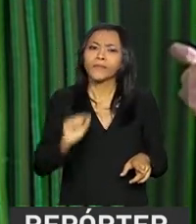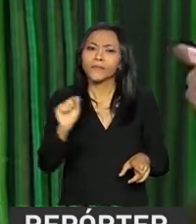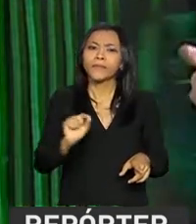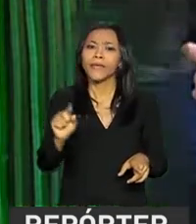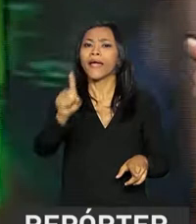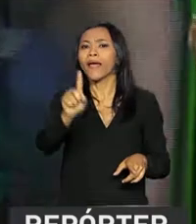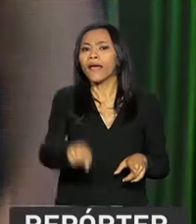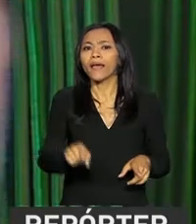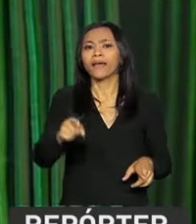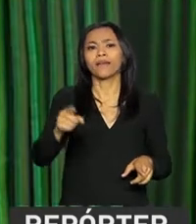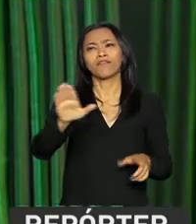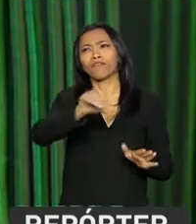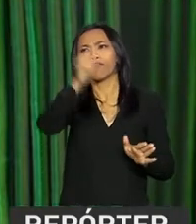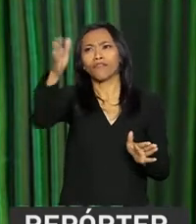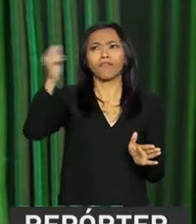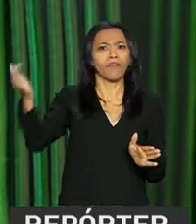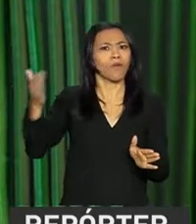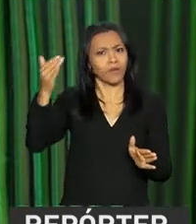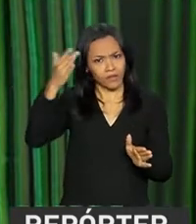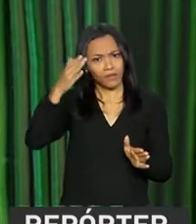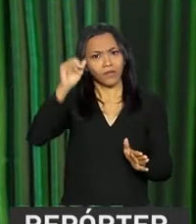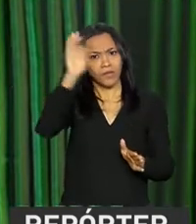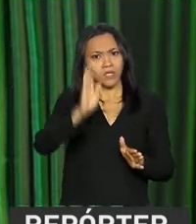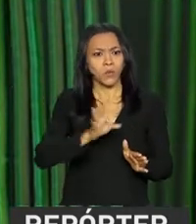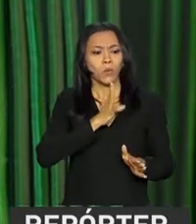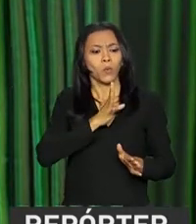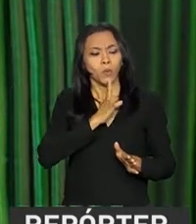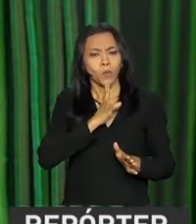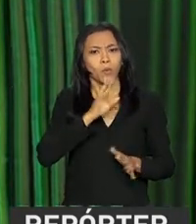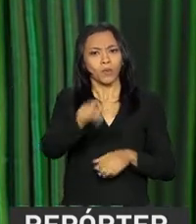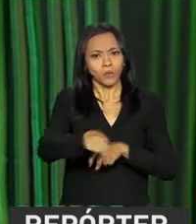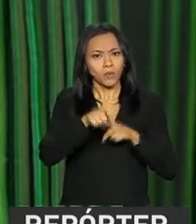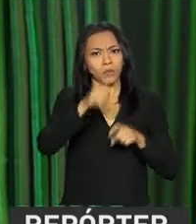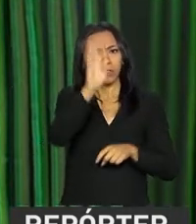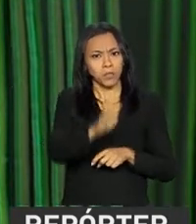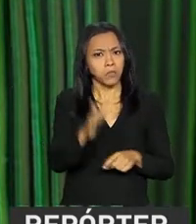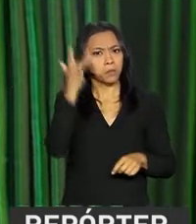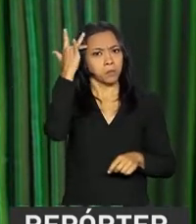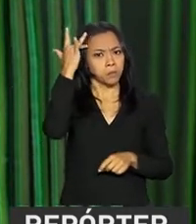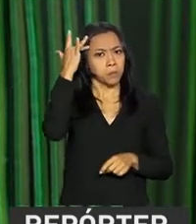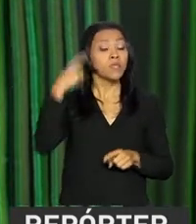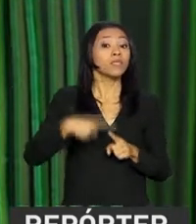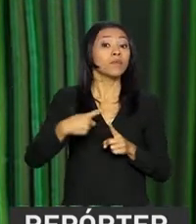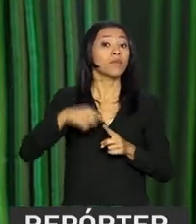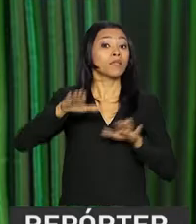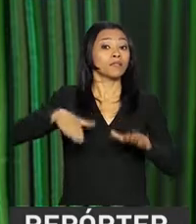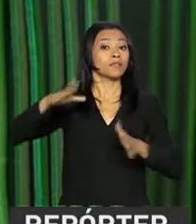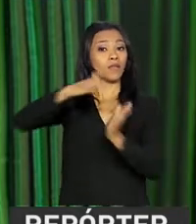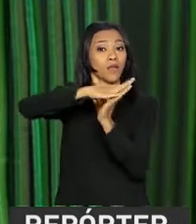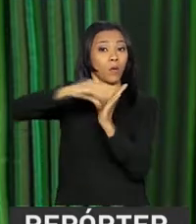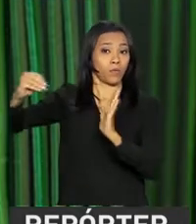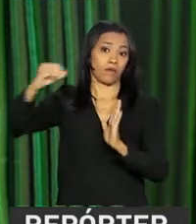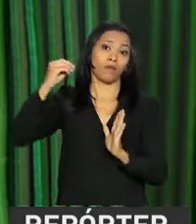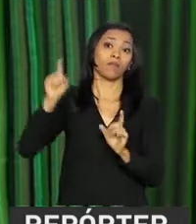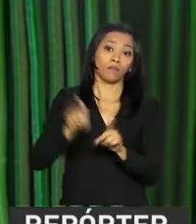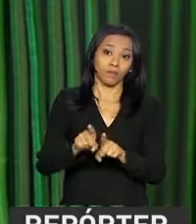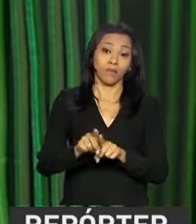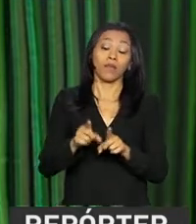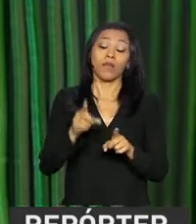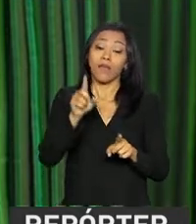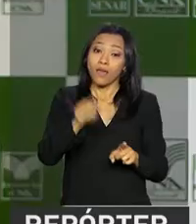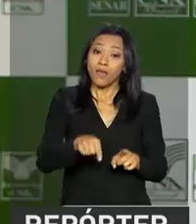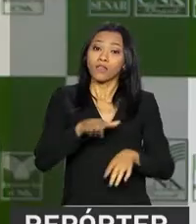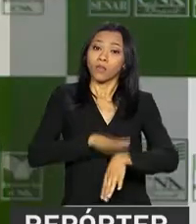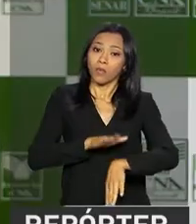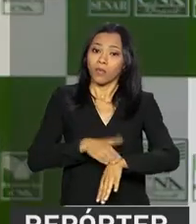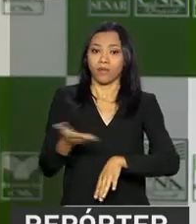reconhecidos no exterior e muitas vezes copiados no exterior. Então nós temos que ter consciência absoluta de que este é um grande momento para o